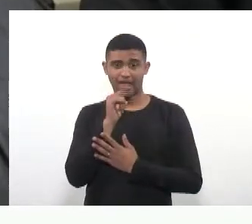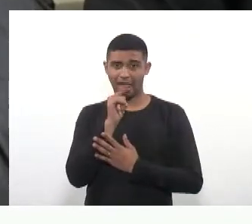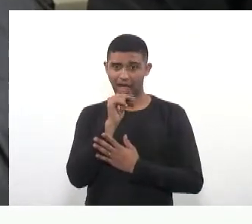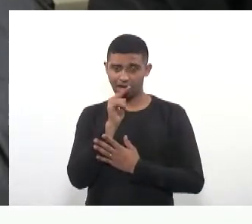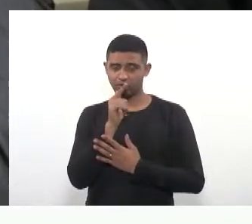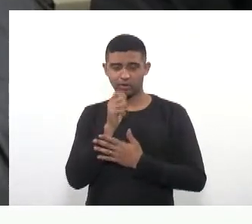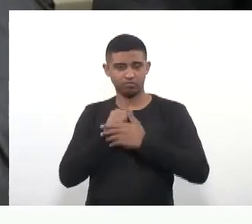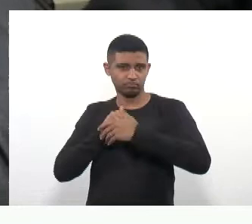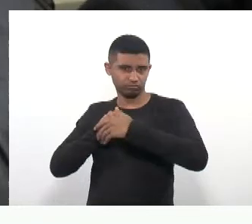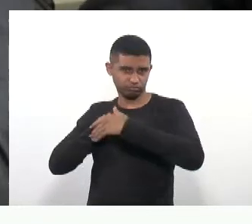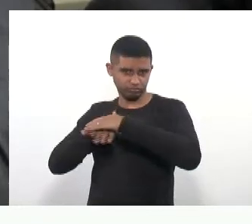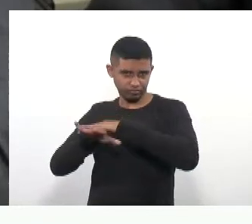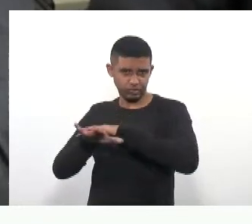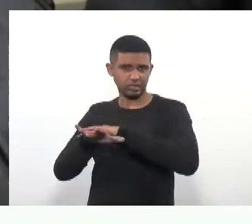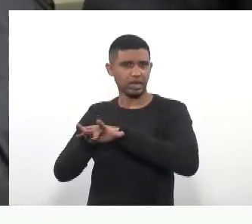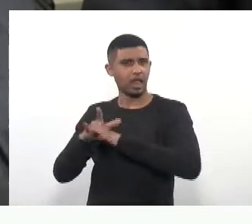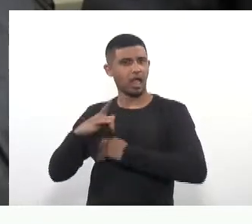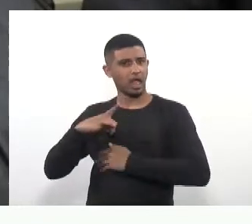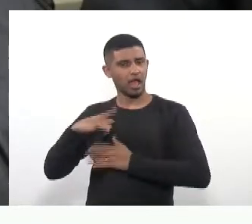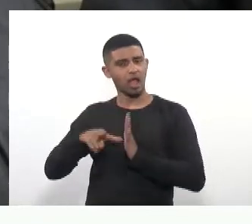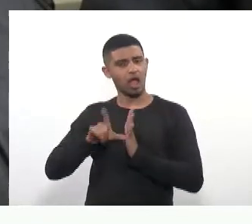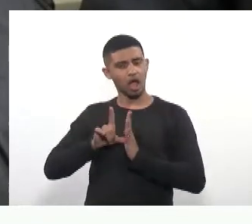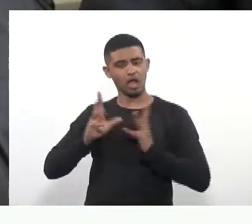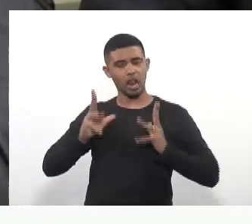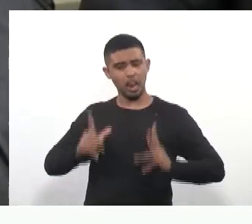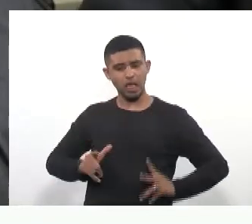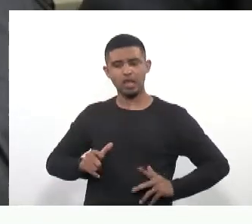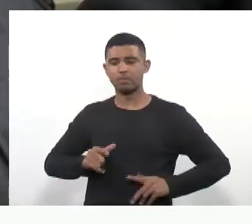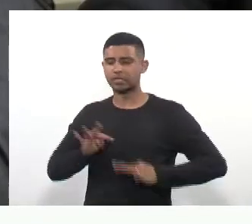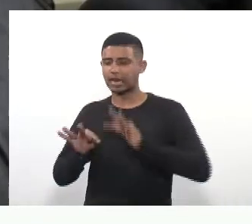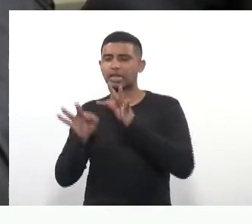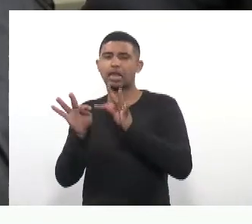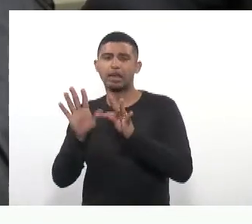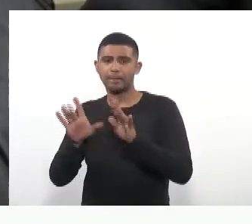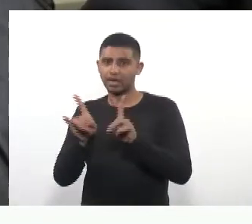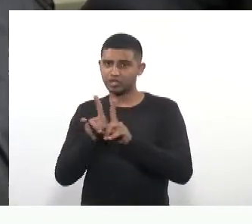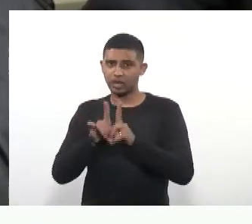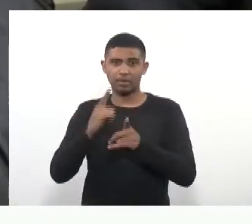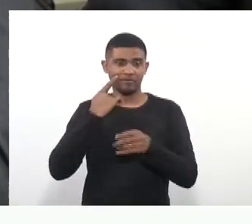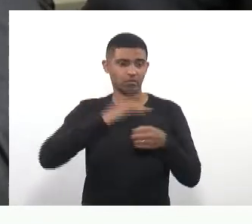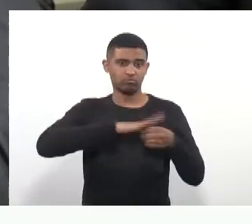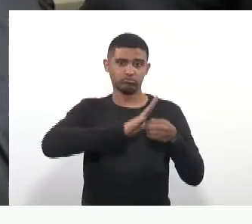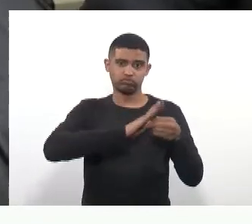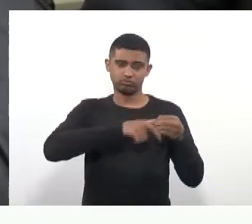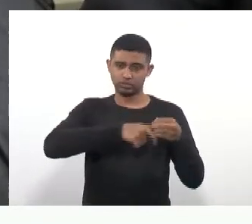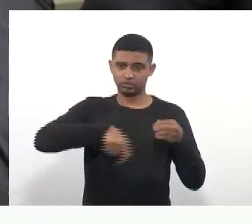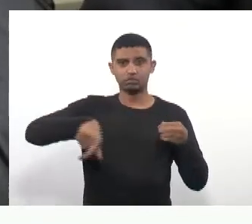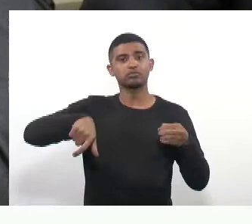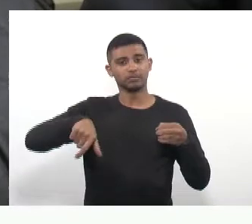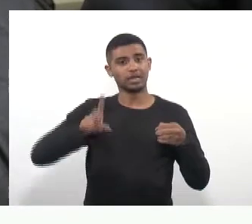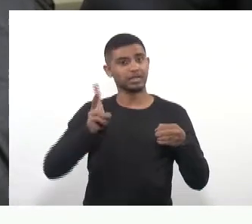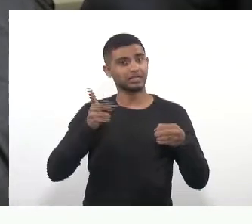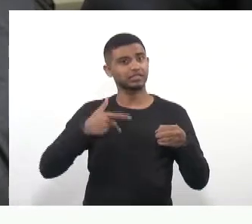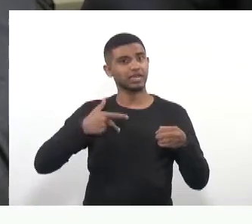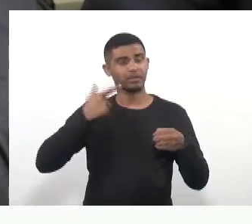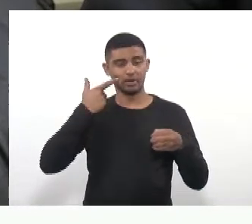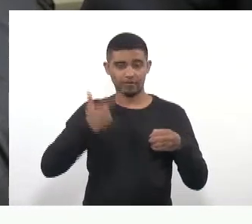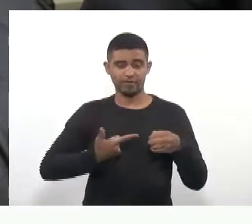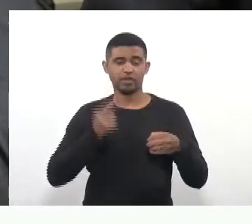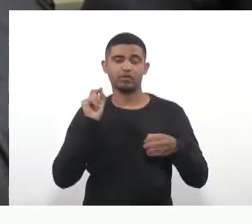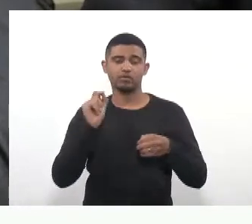água tratada, mas também na questão do esgotamento sanitário, né, tendo sempre como pano de